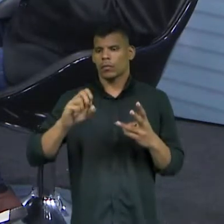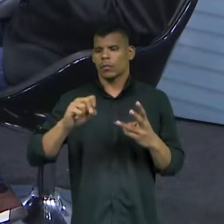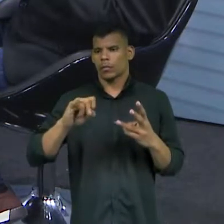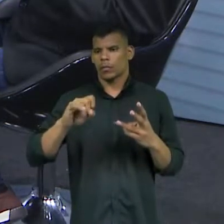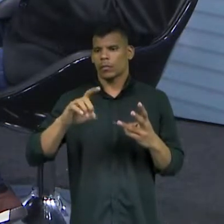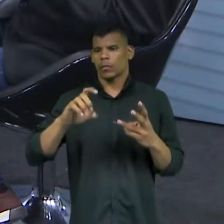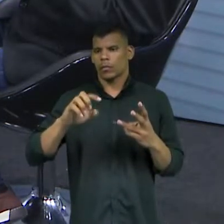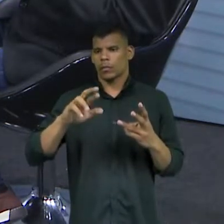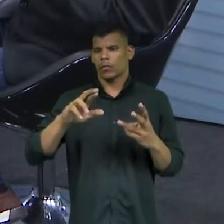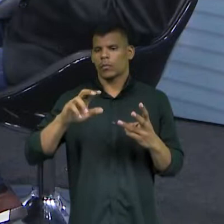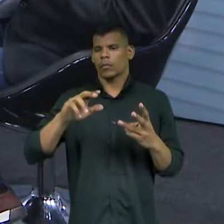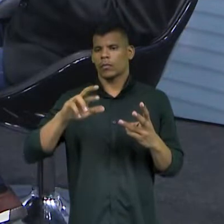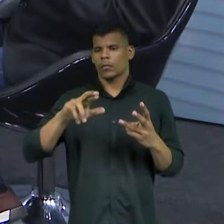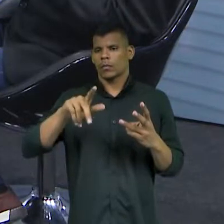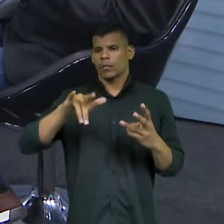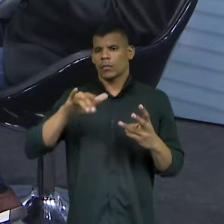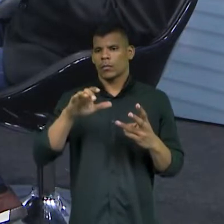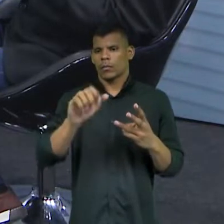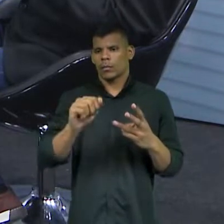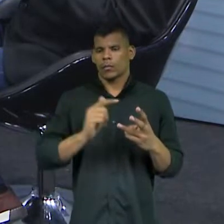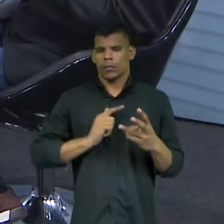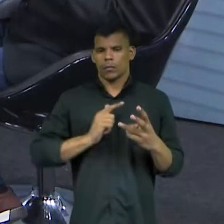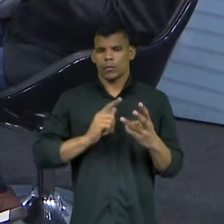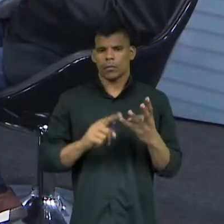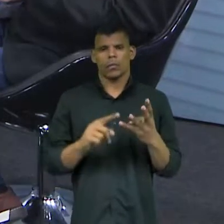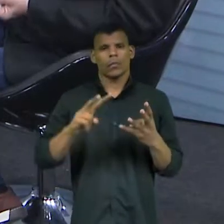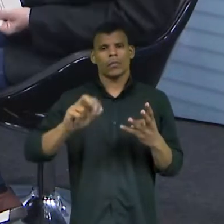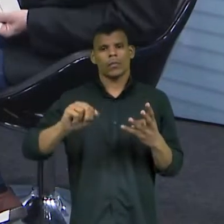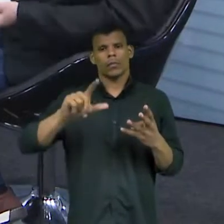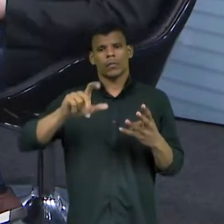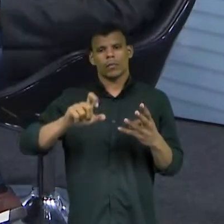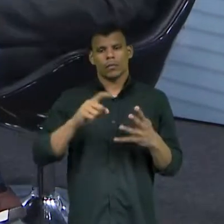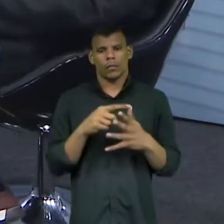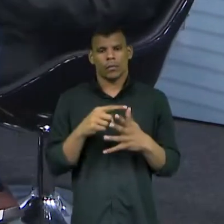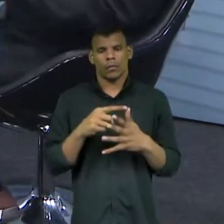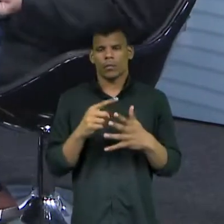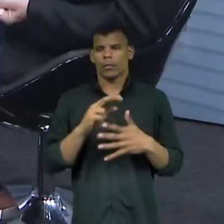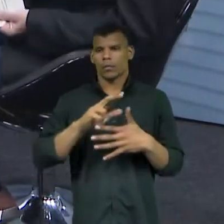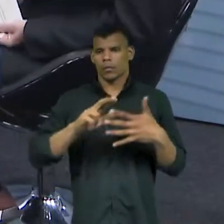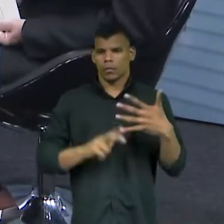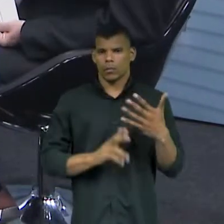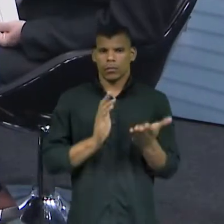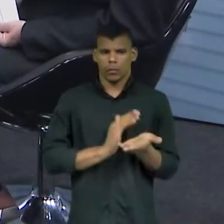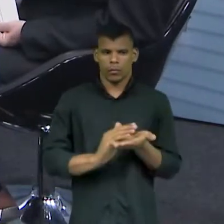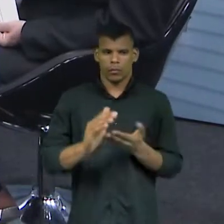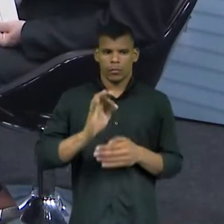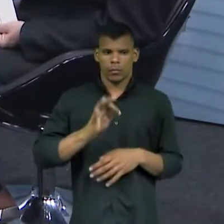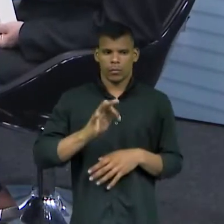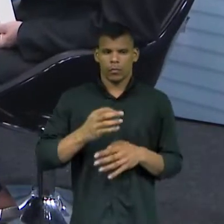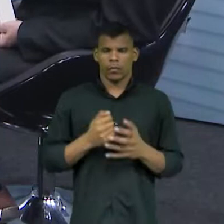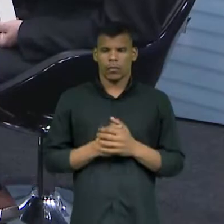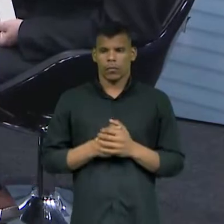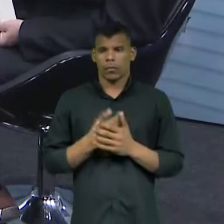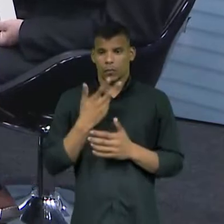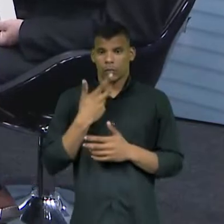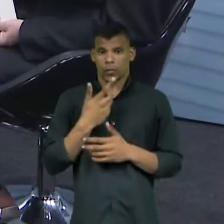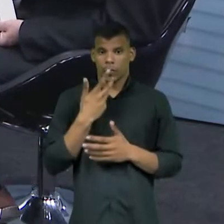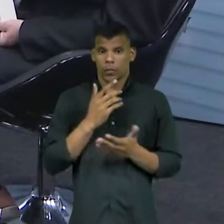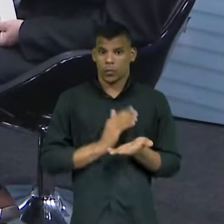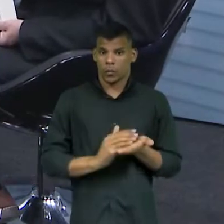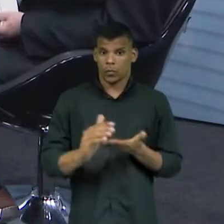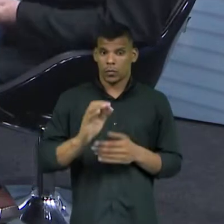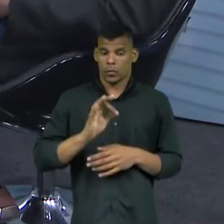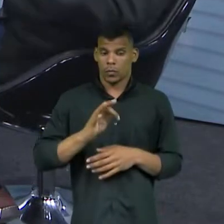do PECEM, parece uma empresa aí, comprou já até a Vale. É. Quer dizer, os negócios estão acontecendo. Então, o Ceará já está no jogo, é isso?